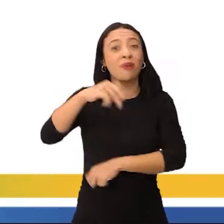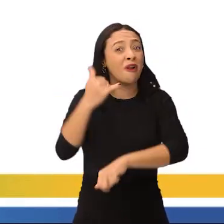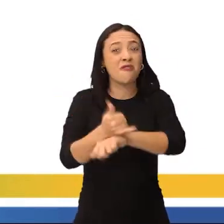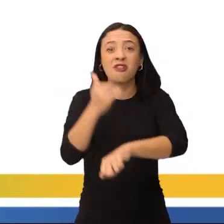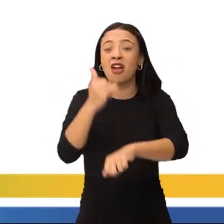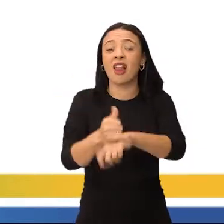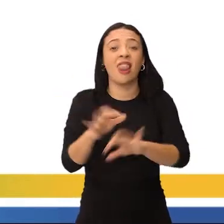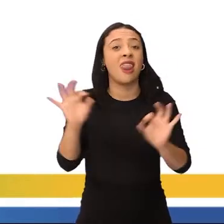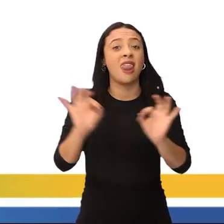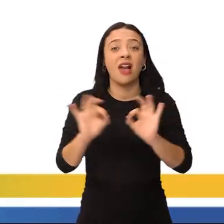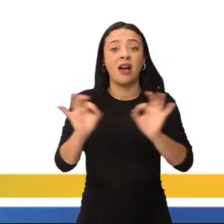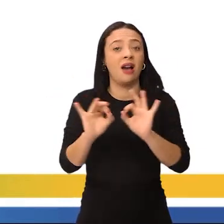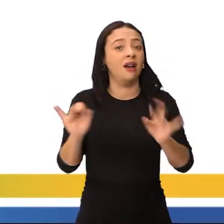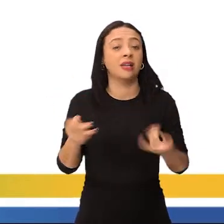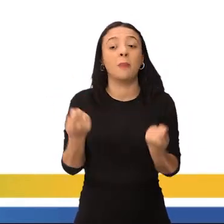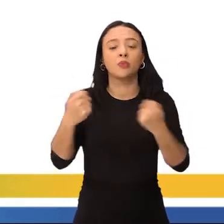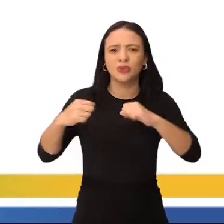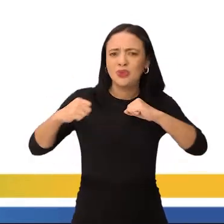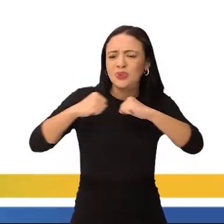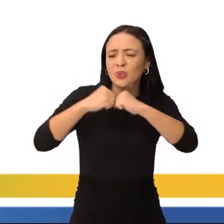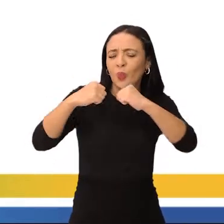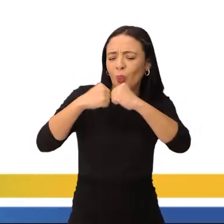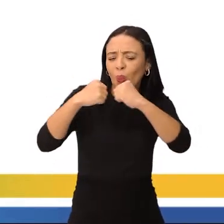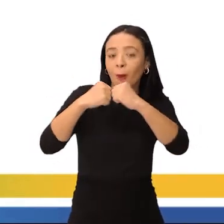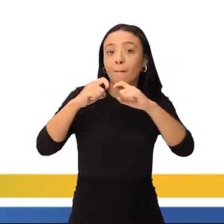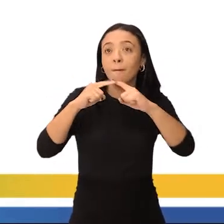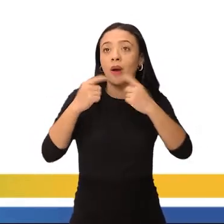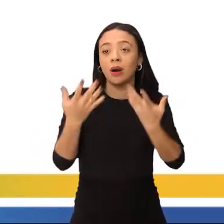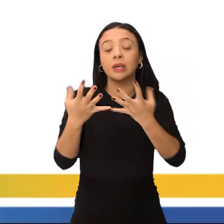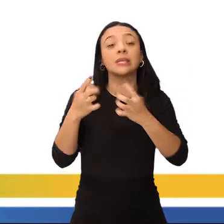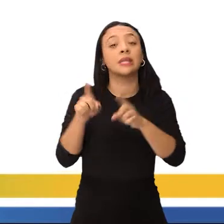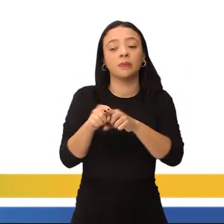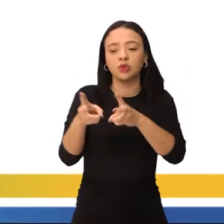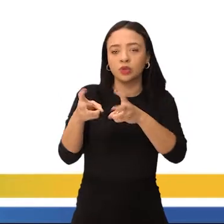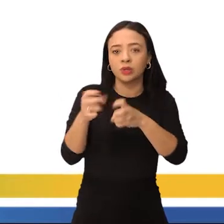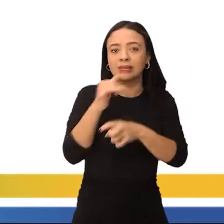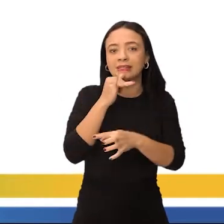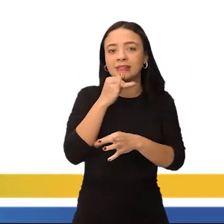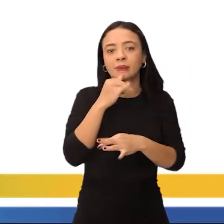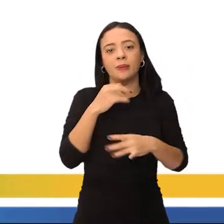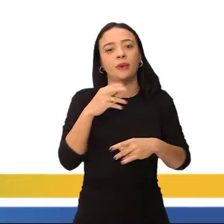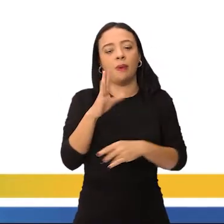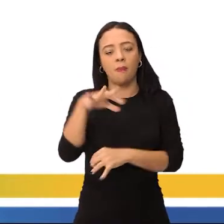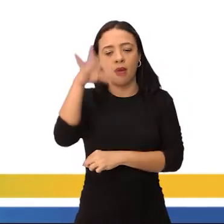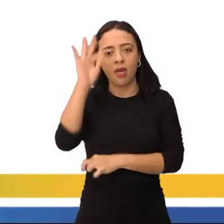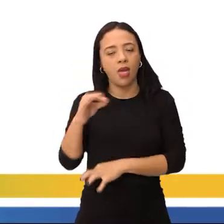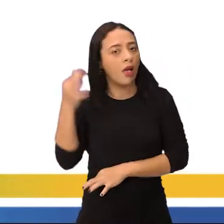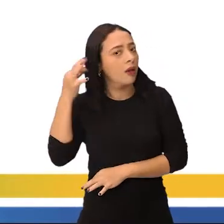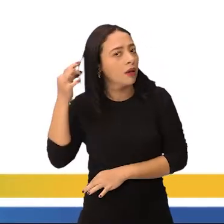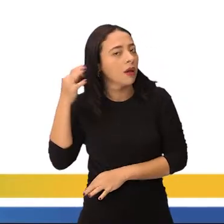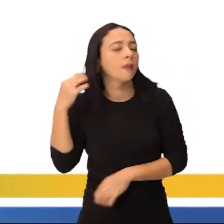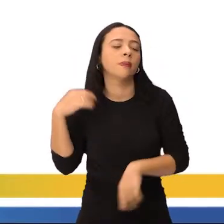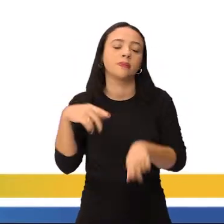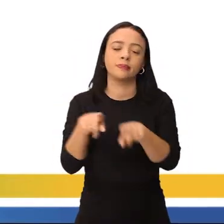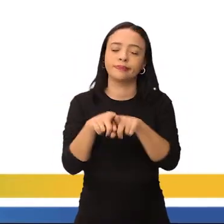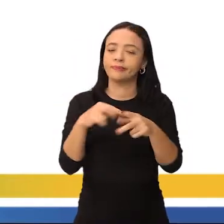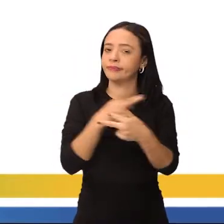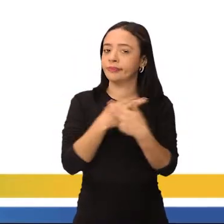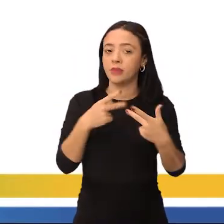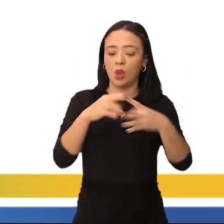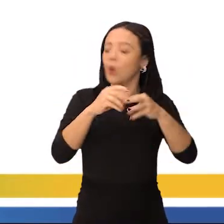ferro nem um material magnético e ela tá aí ali por exemplo palha a pena cabelo né